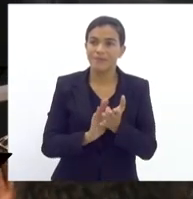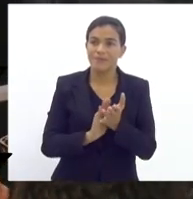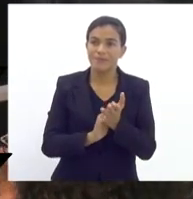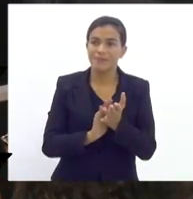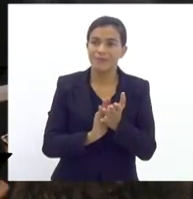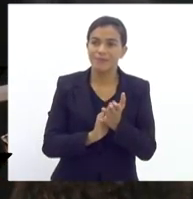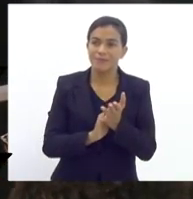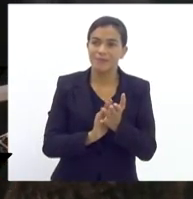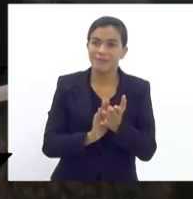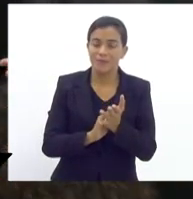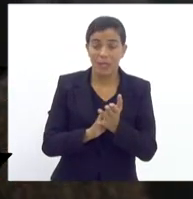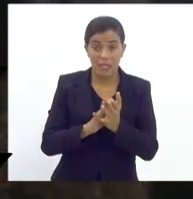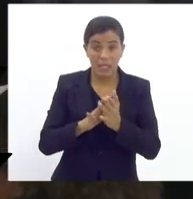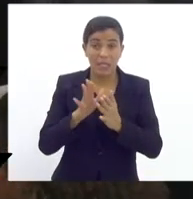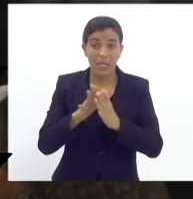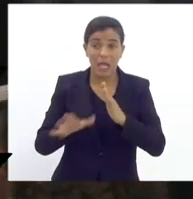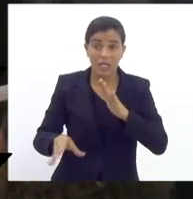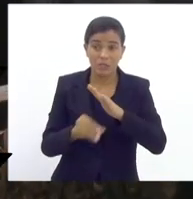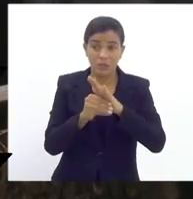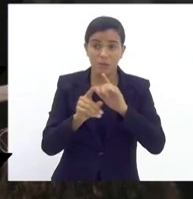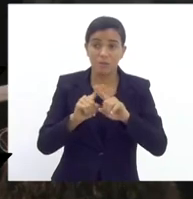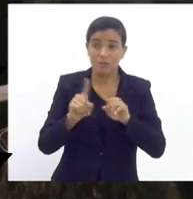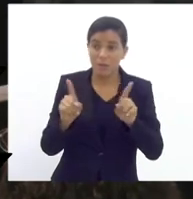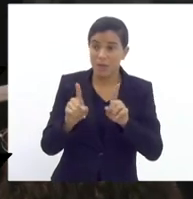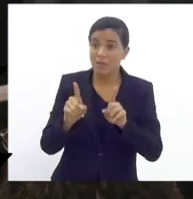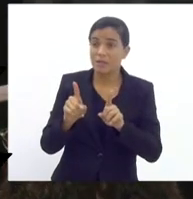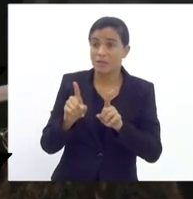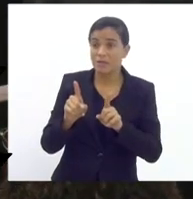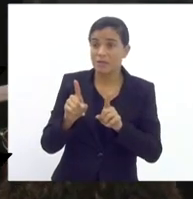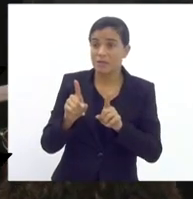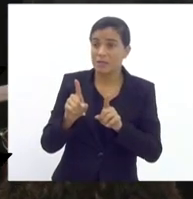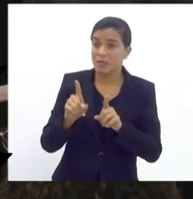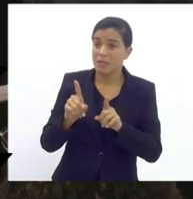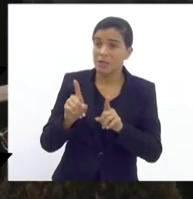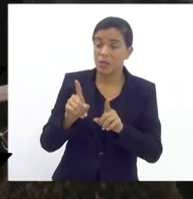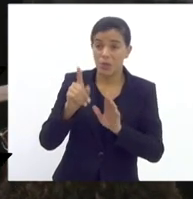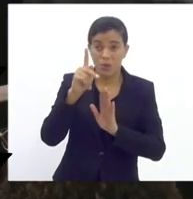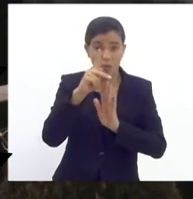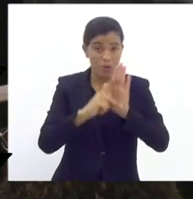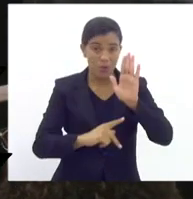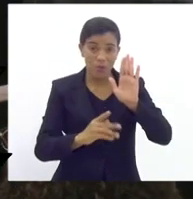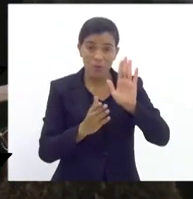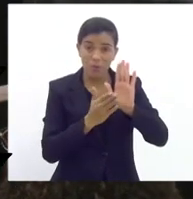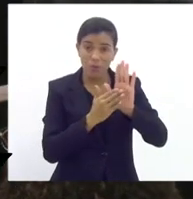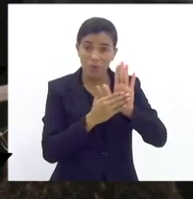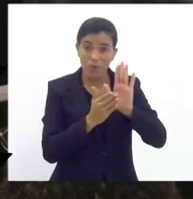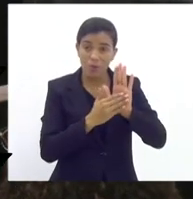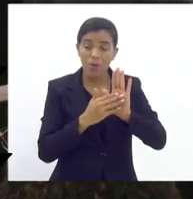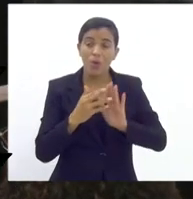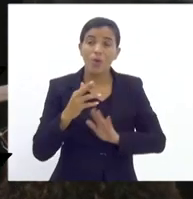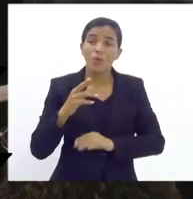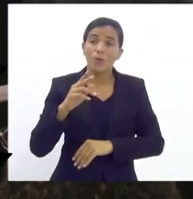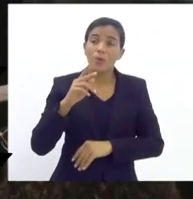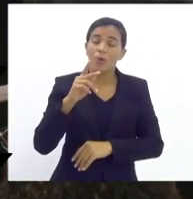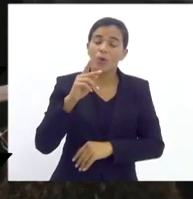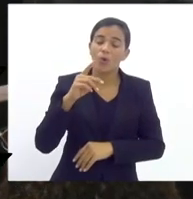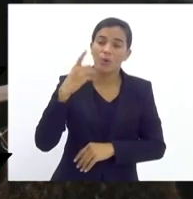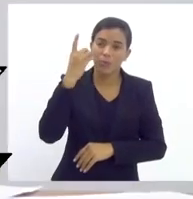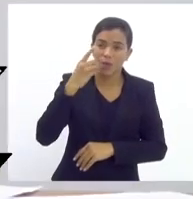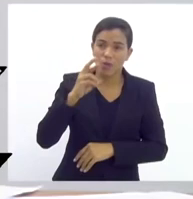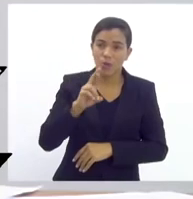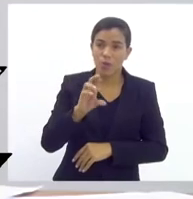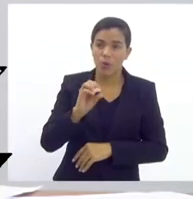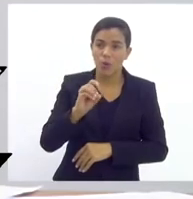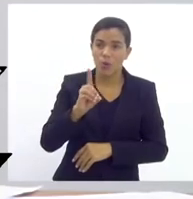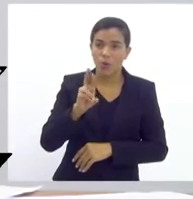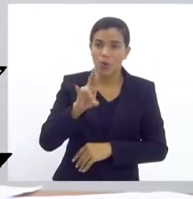tá adicionado aqui mas a título de informe no projeto do deputado Rodrigo Bacelar que fala